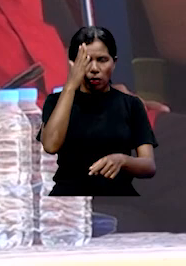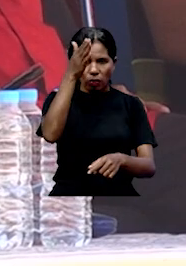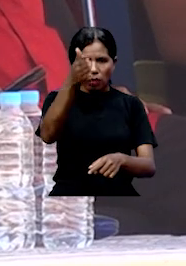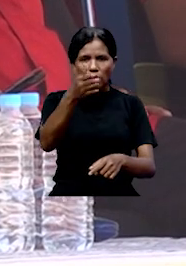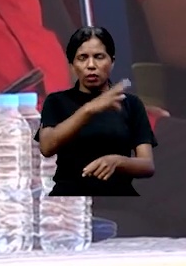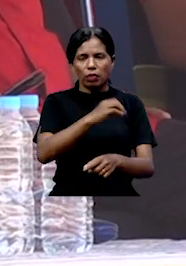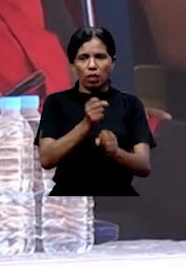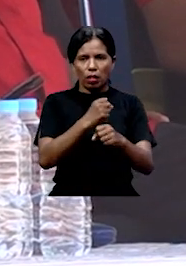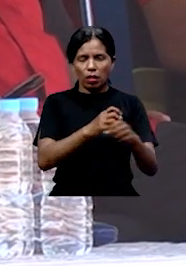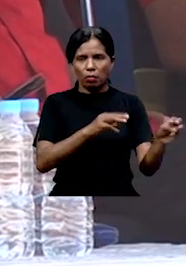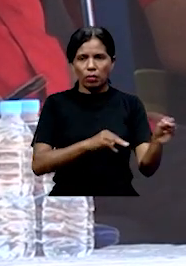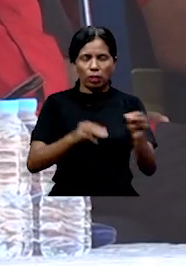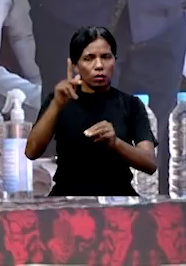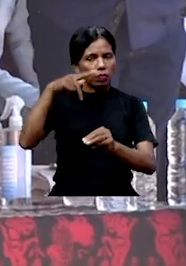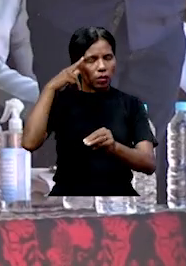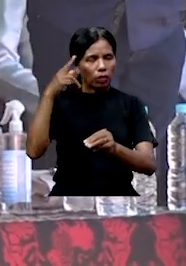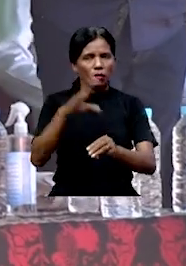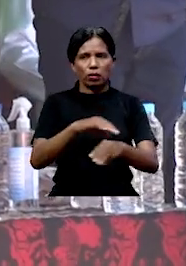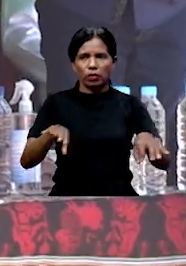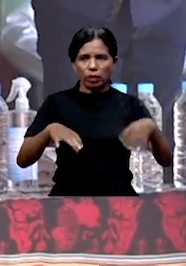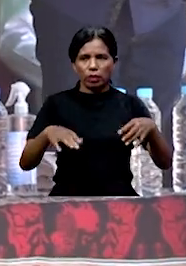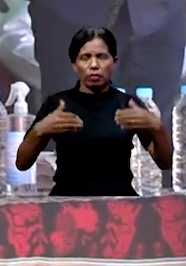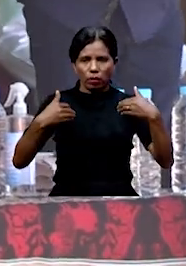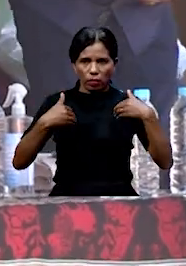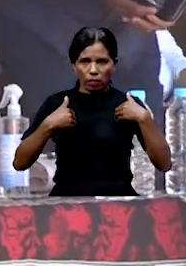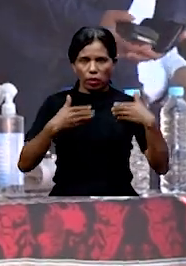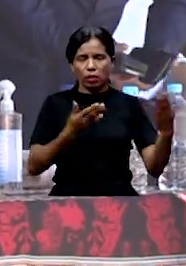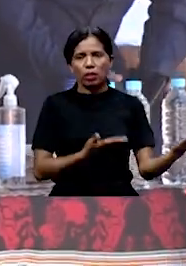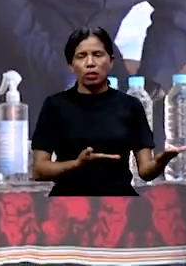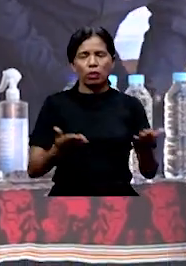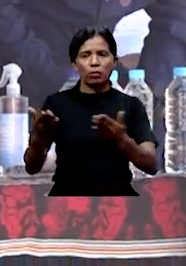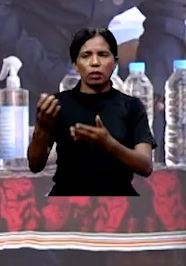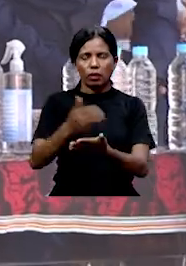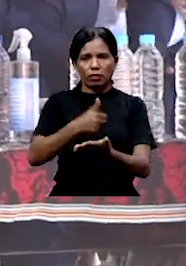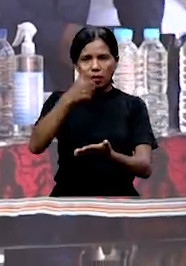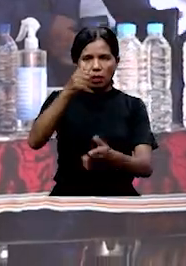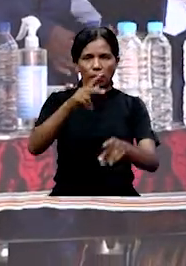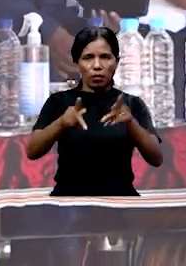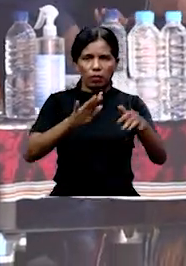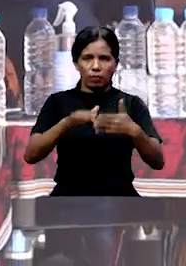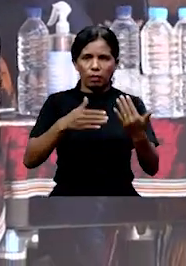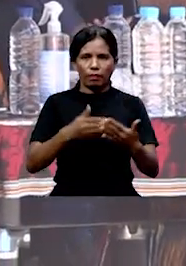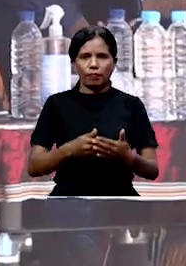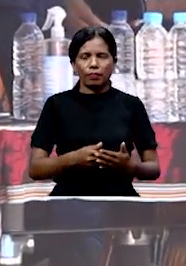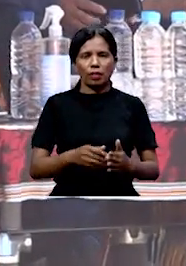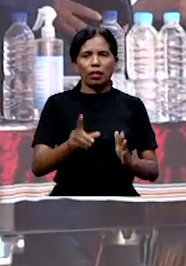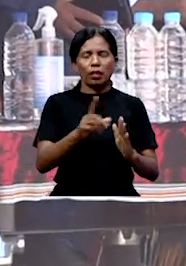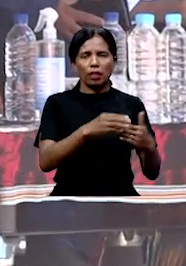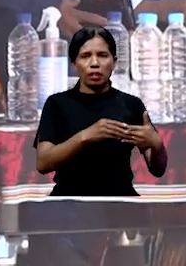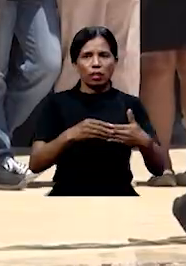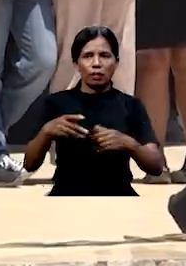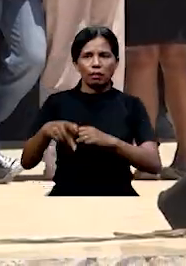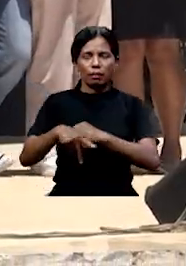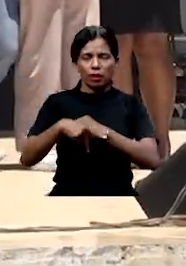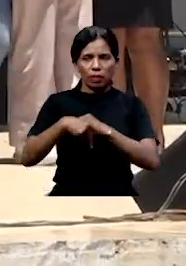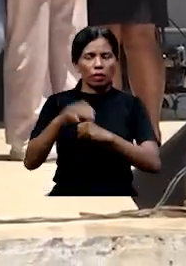hal mudança ba politika no estratégia nebe iha hodi lore vitória ba povo mabere. Líder Partido Fretilin afirma assunto